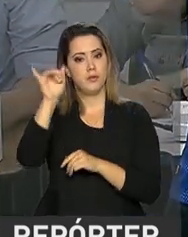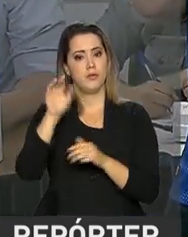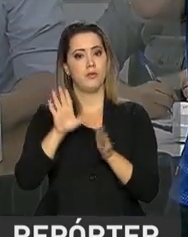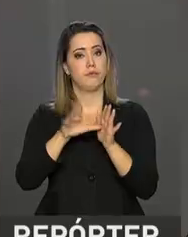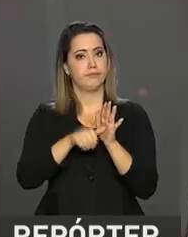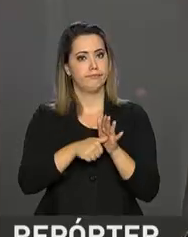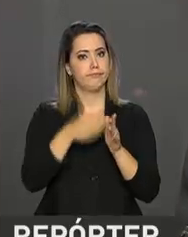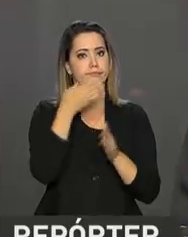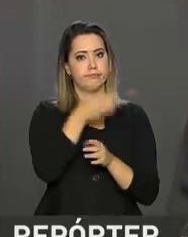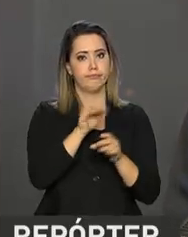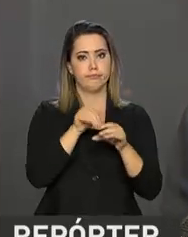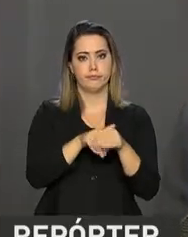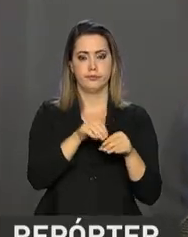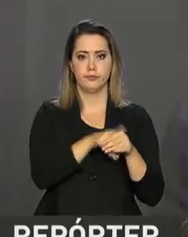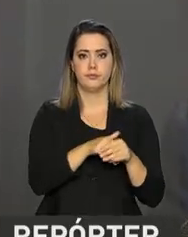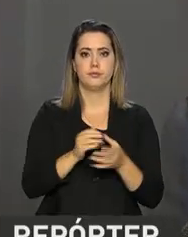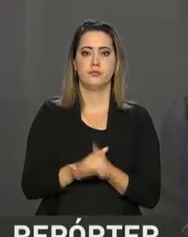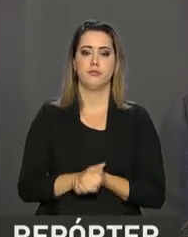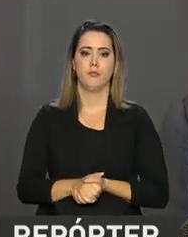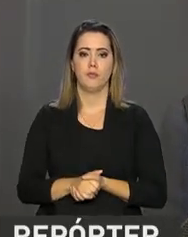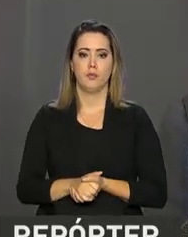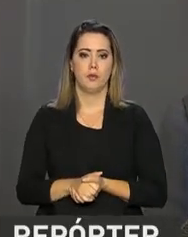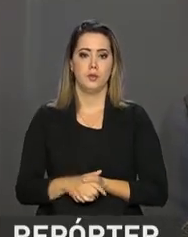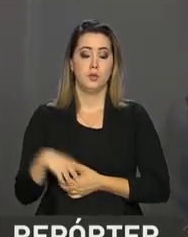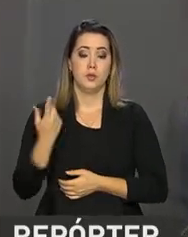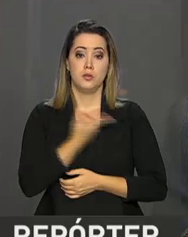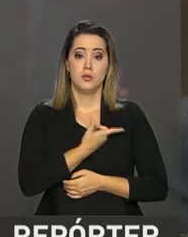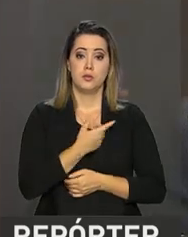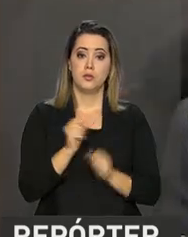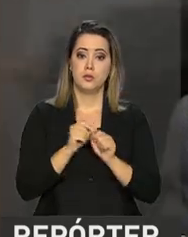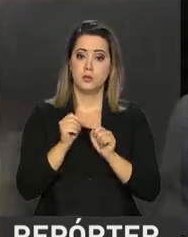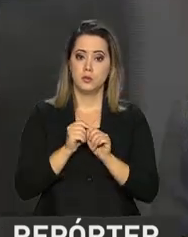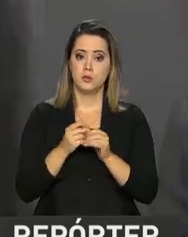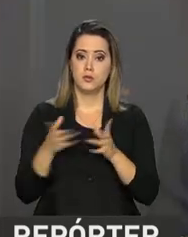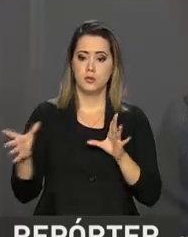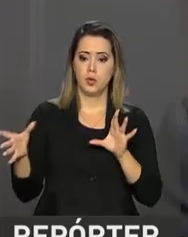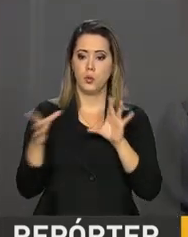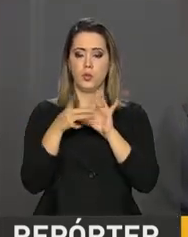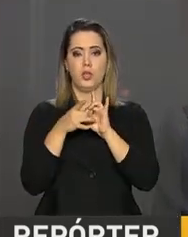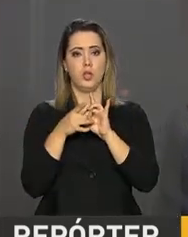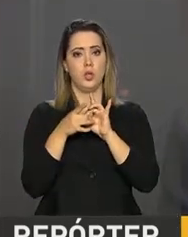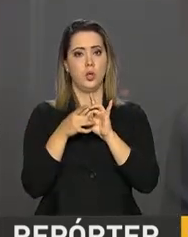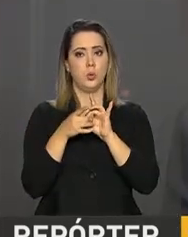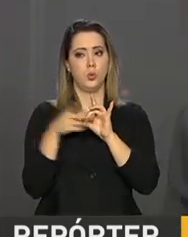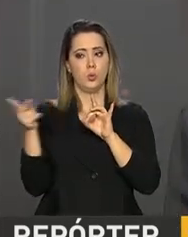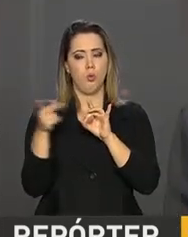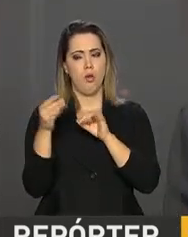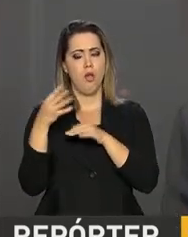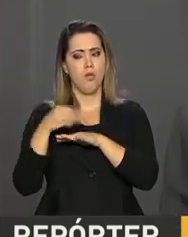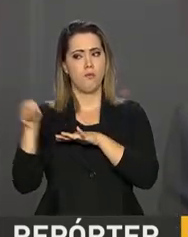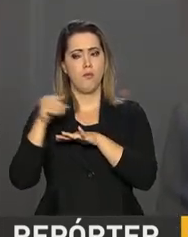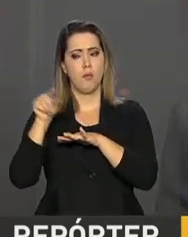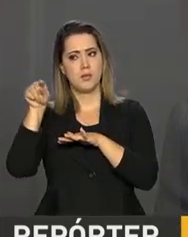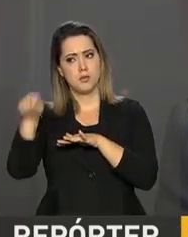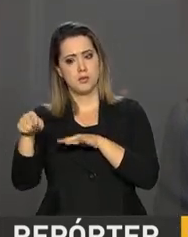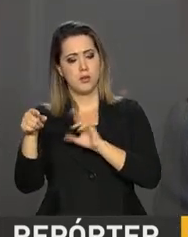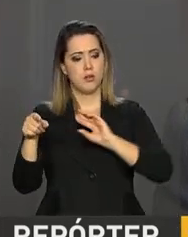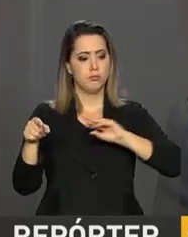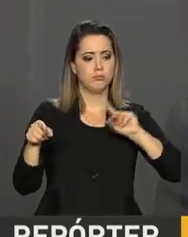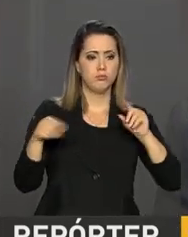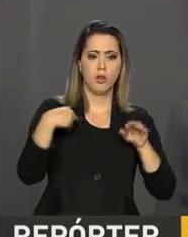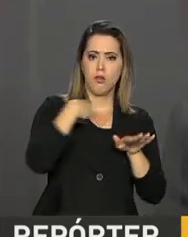votações estamos realmente fazendo uma racionalização integrando é a nossa cooperação